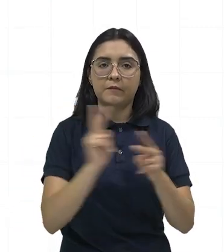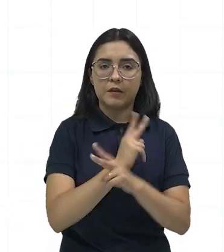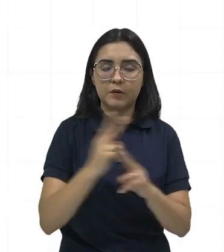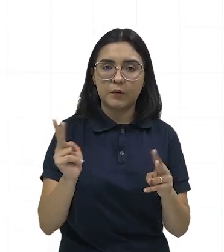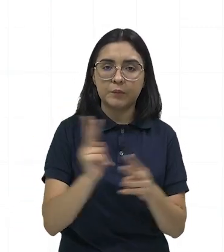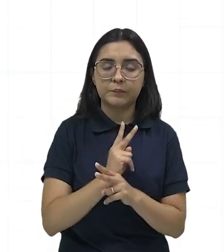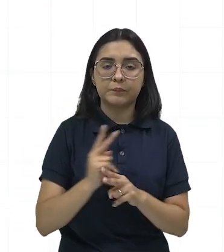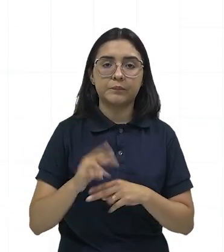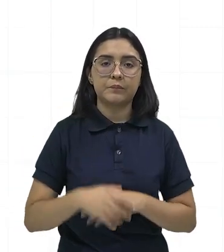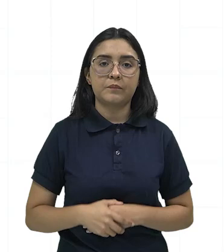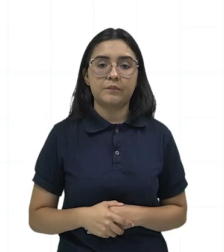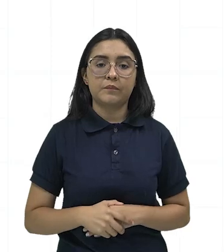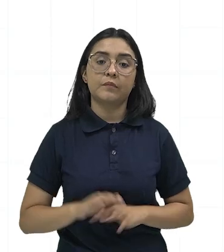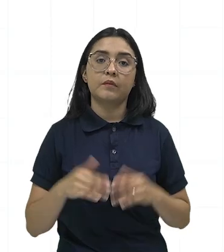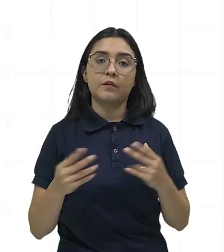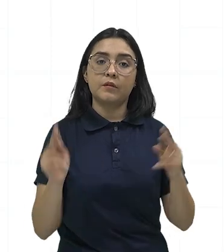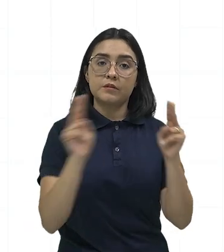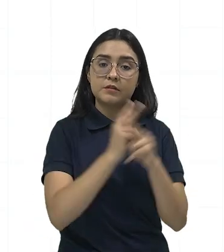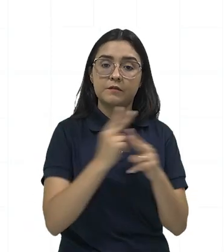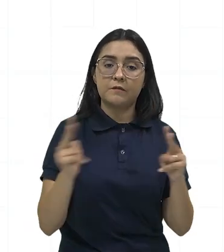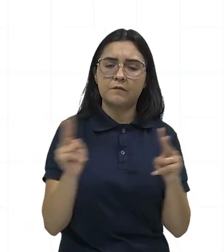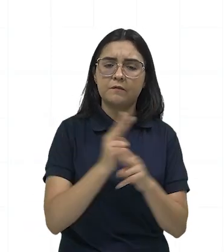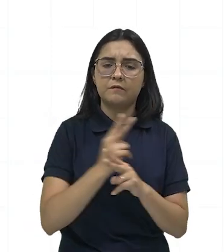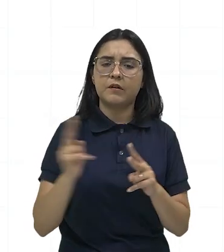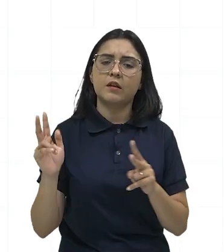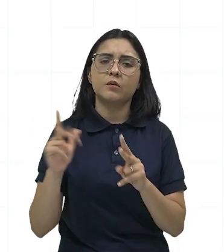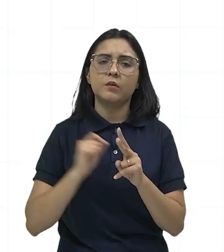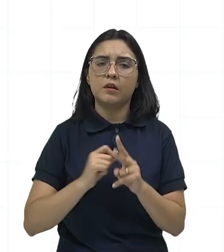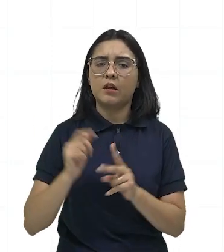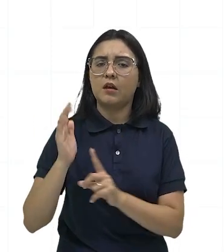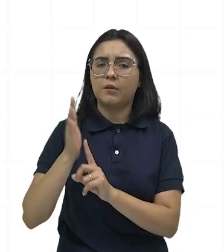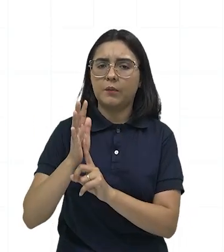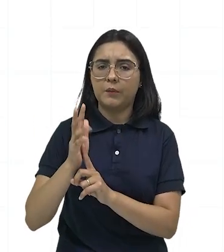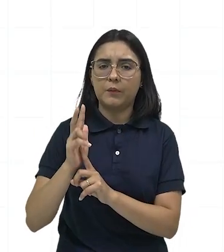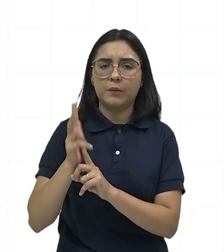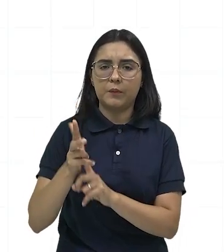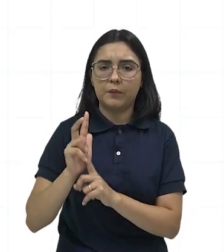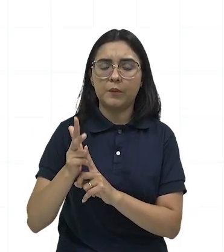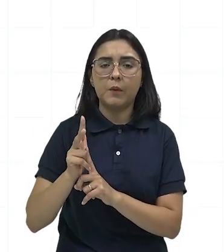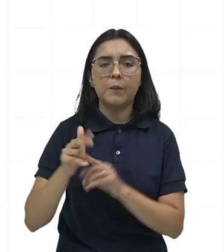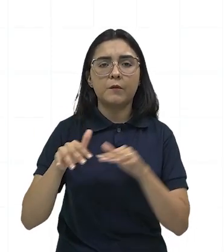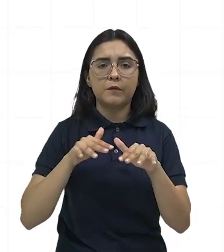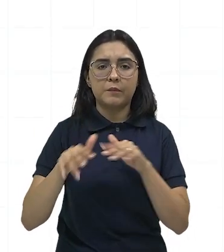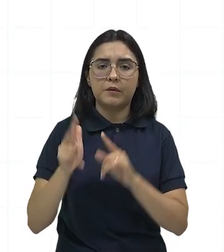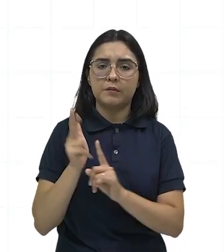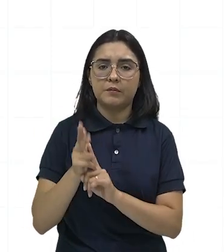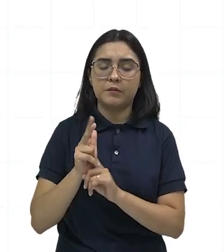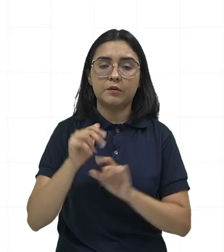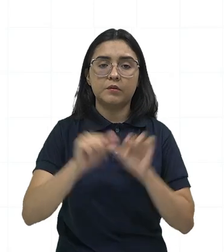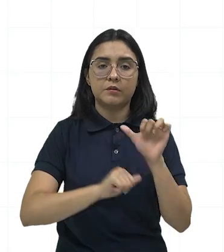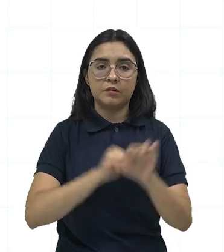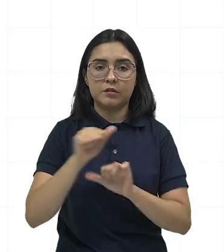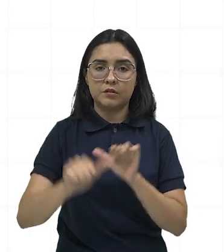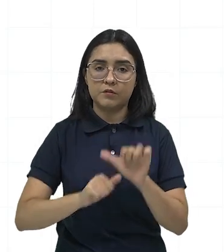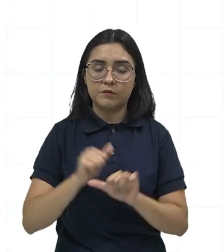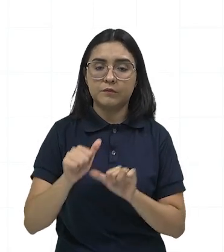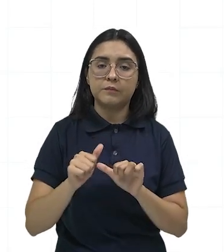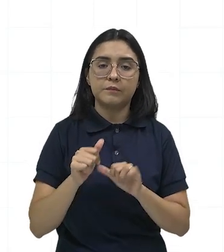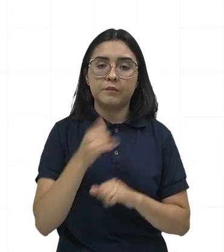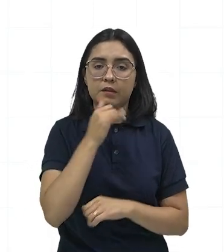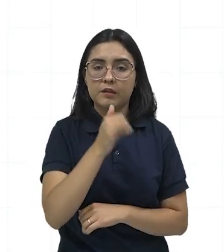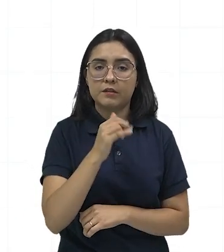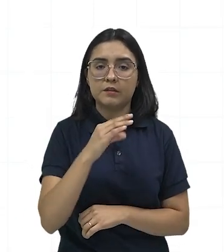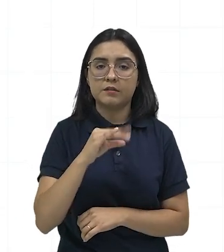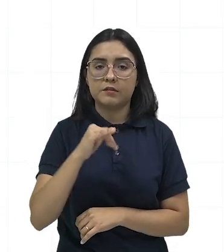vento. Então, esse vento movimenta essas turbinas e essas turbinas transformam energia